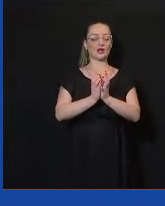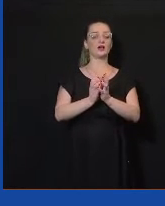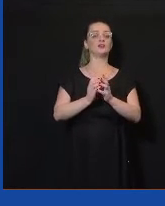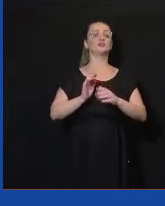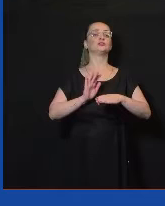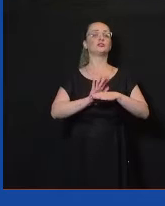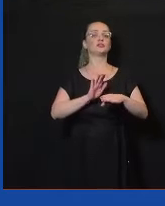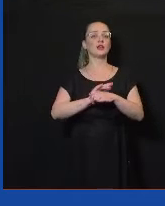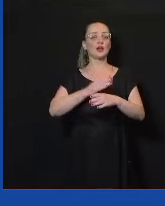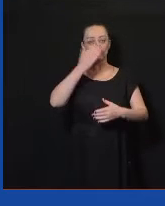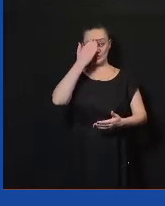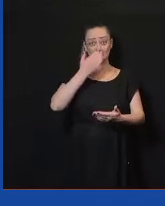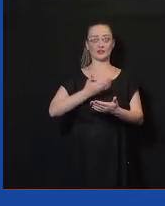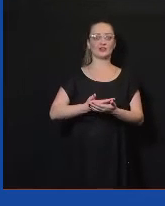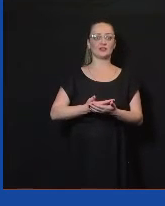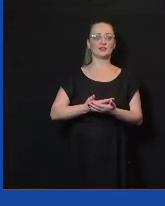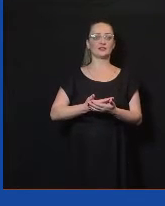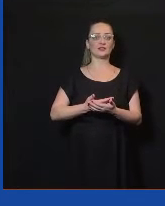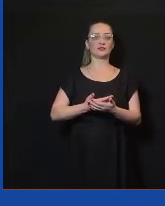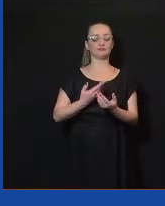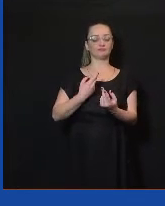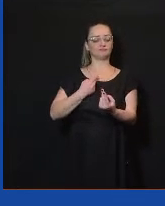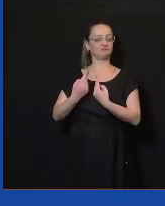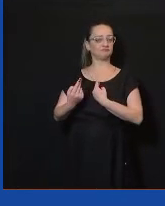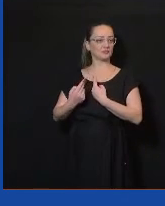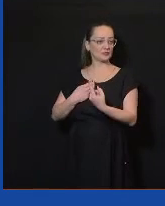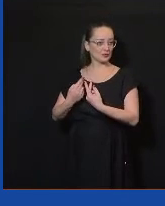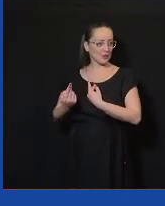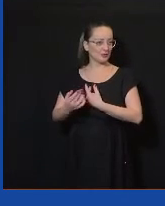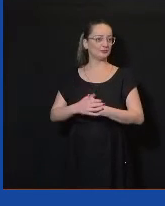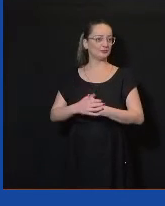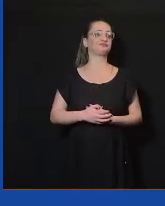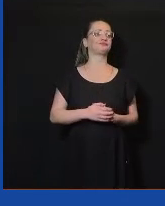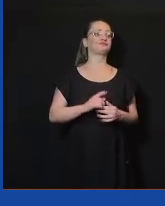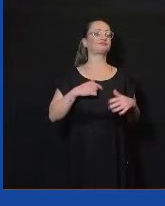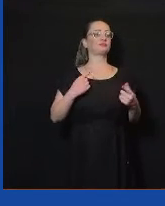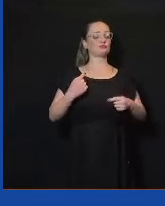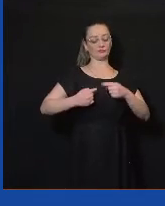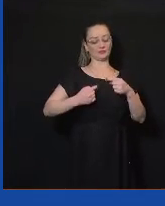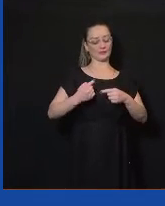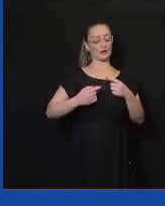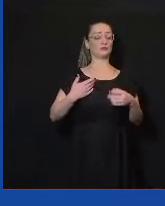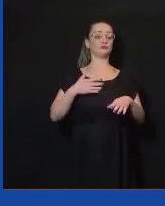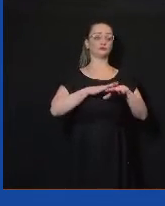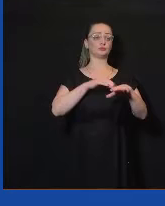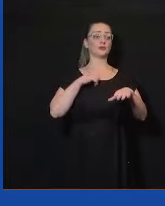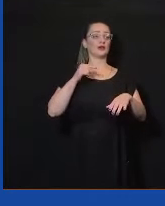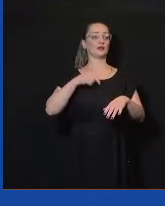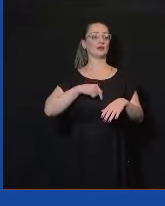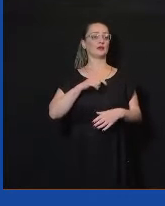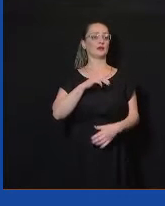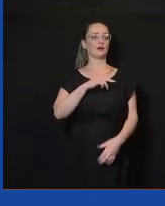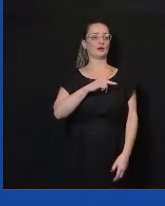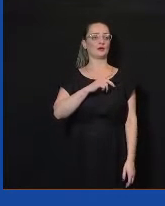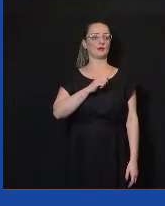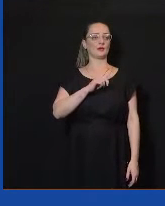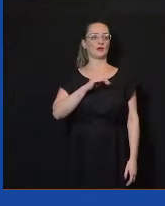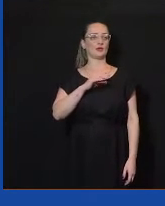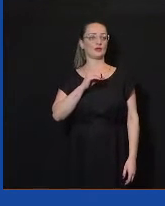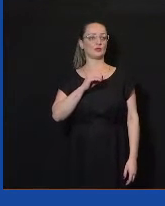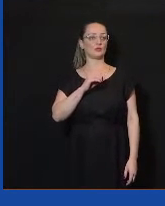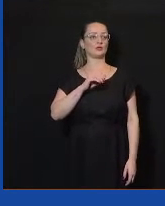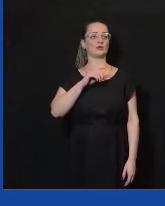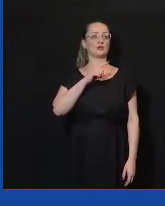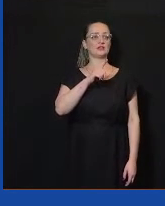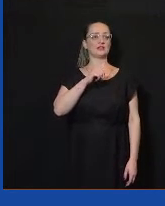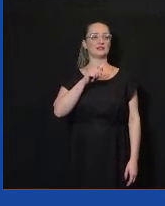e confiança interpessoal. Para esse debate, para esse painel, eu vou chamar aqui o Preto Zezé, que é presidente global